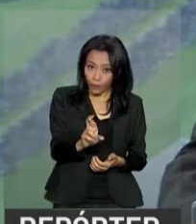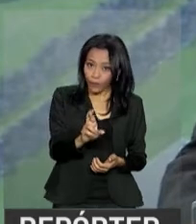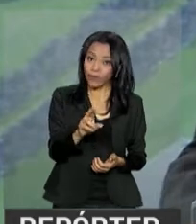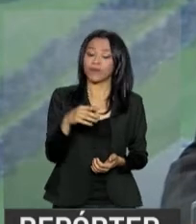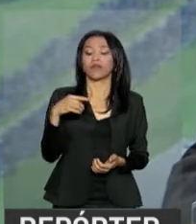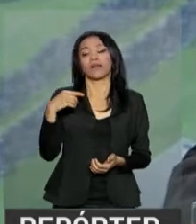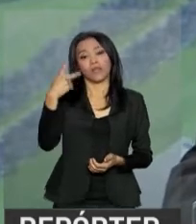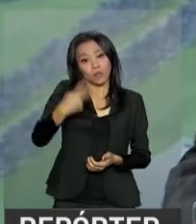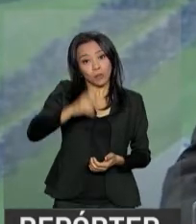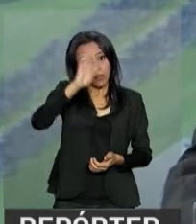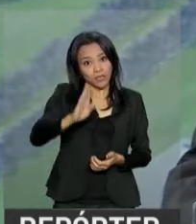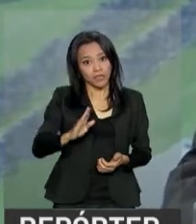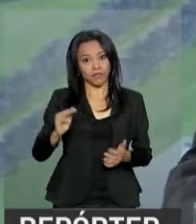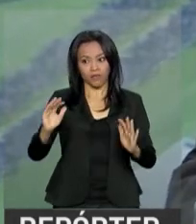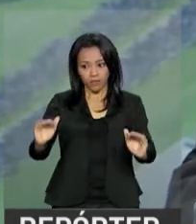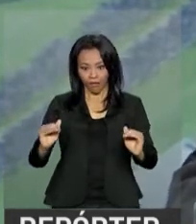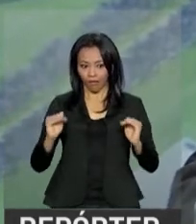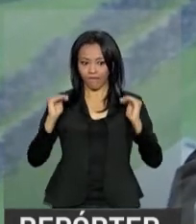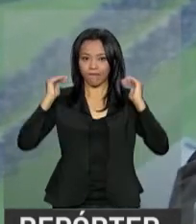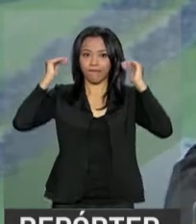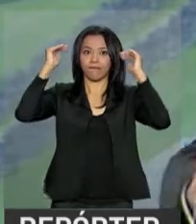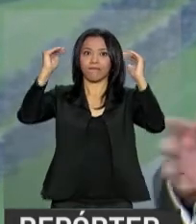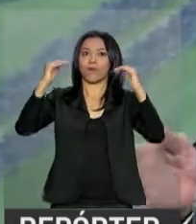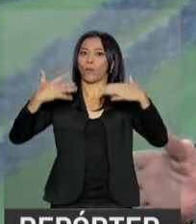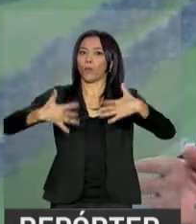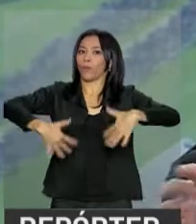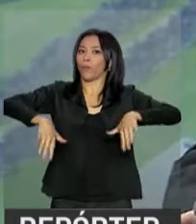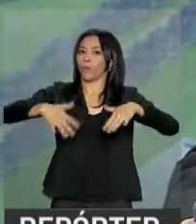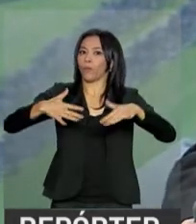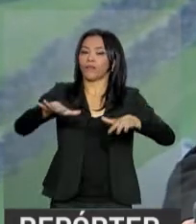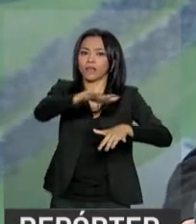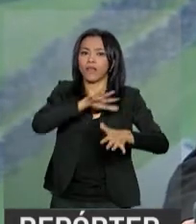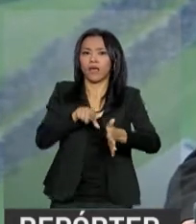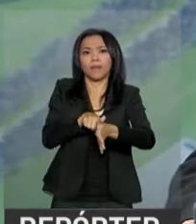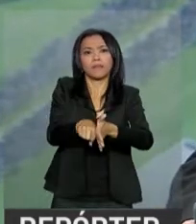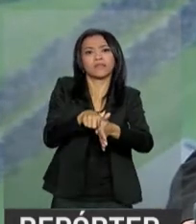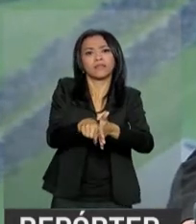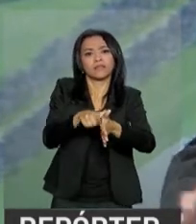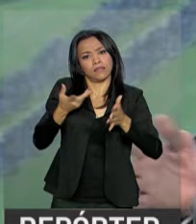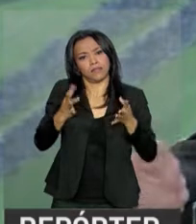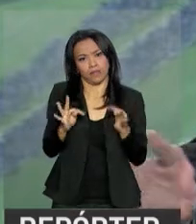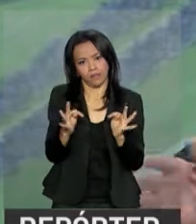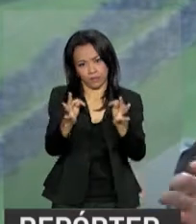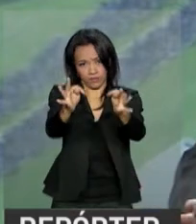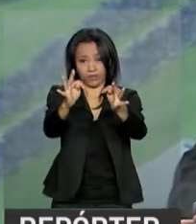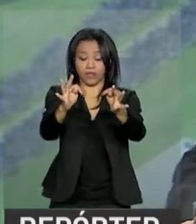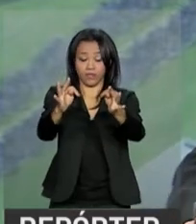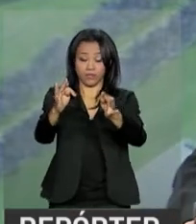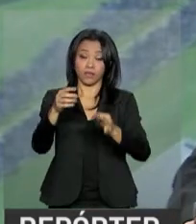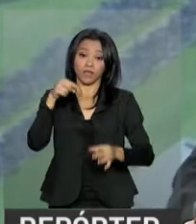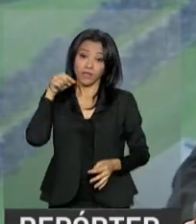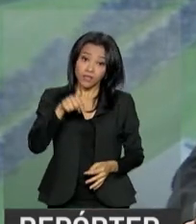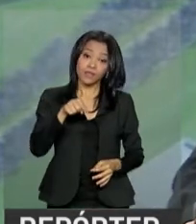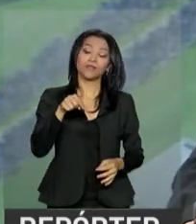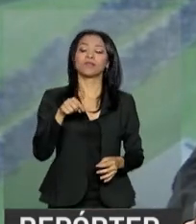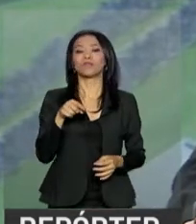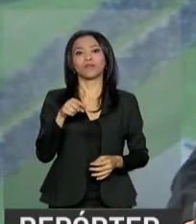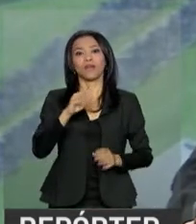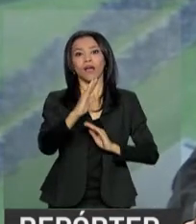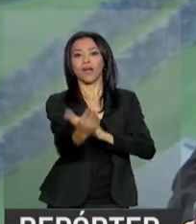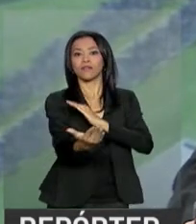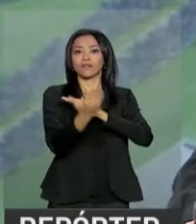patamar aaa a aa em ciência e tecnologia promovem na verdade o